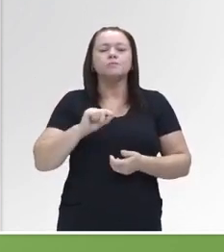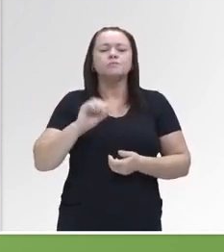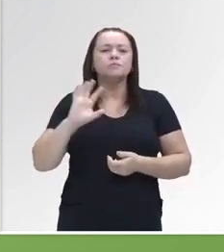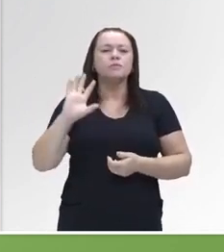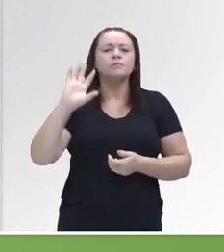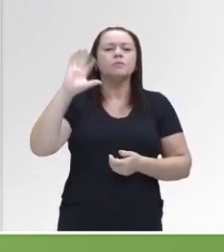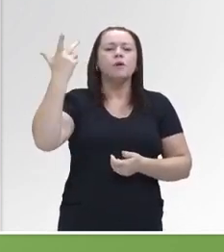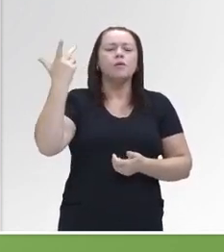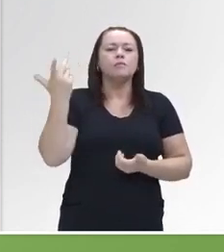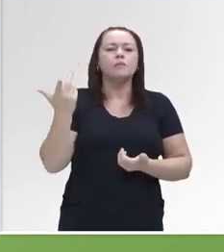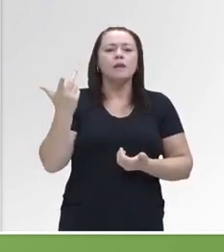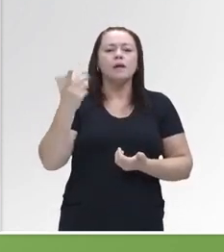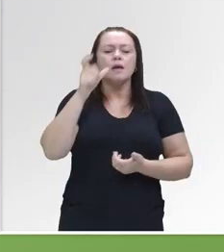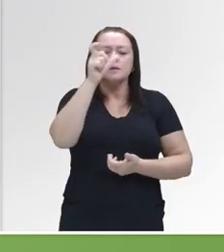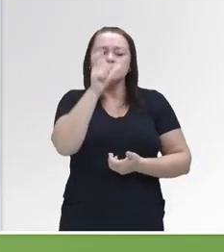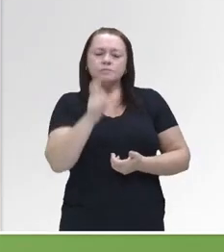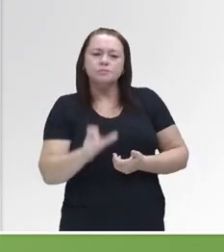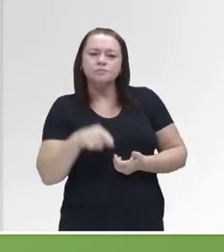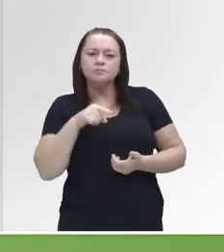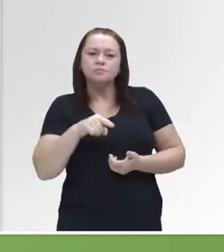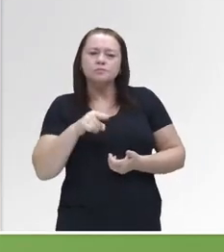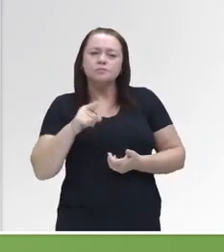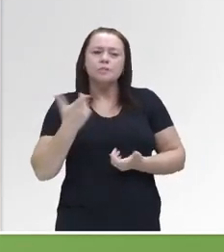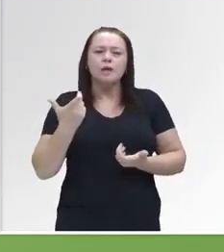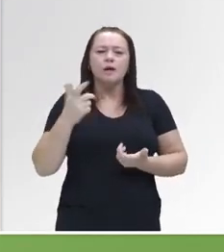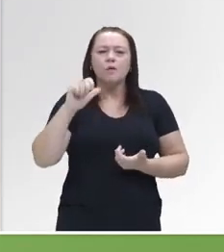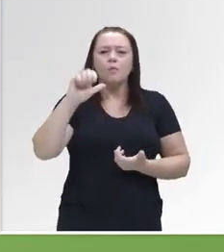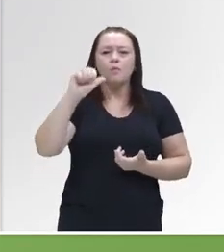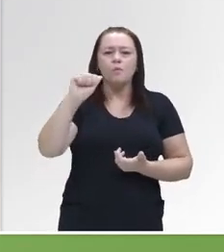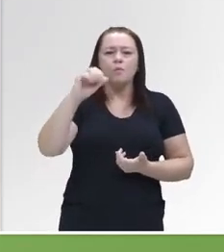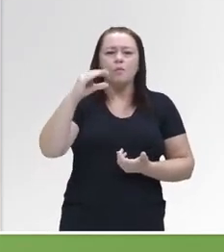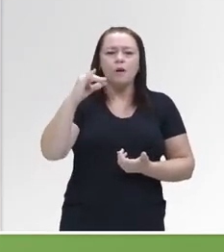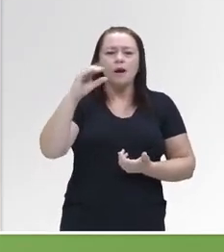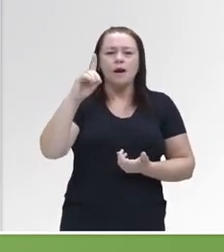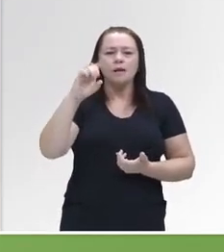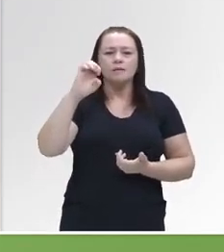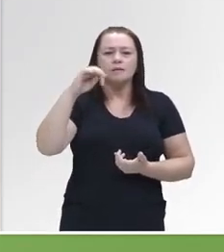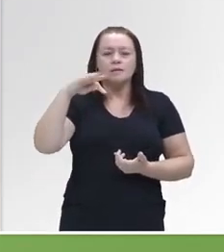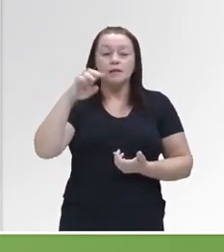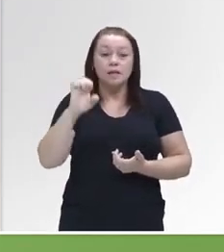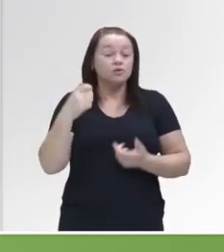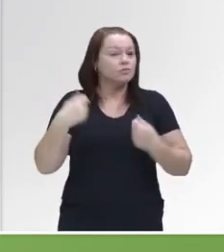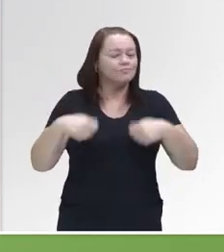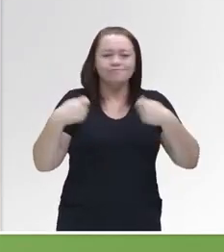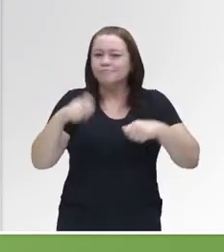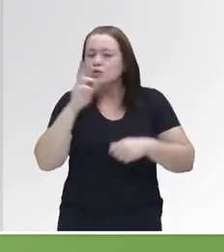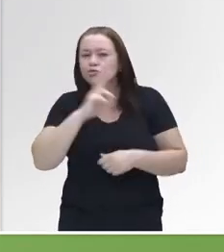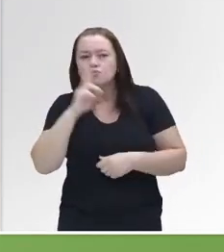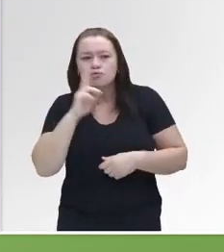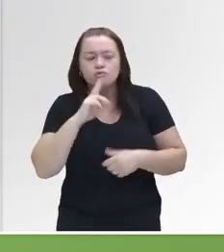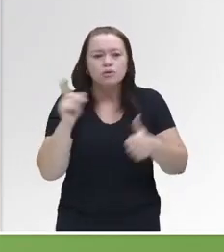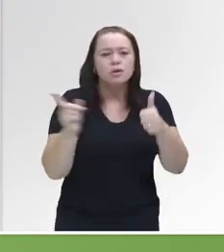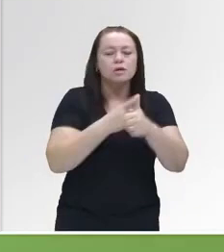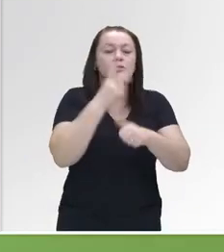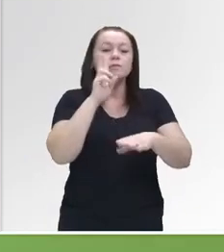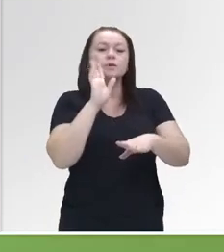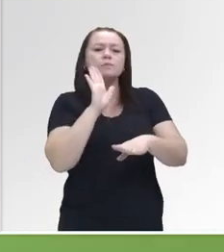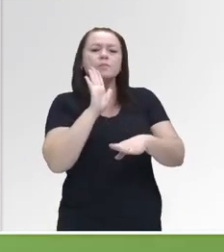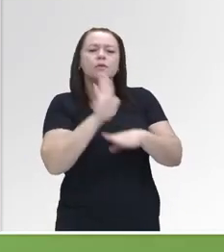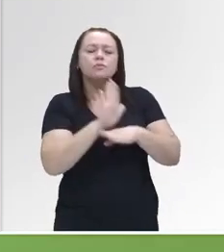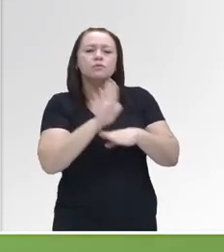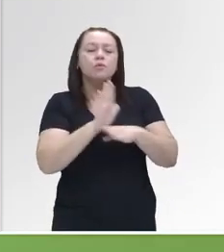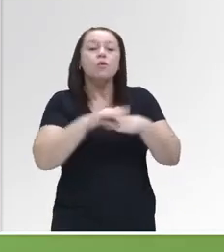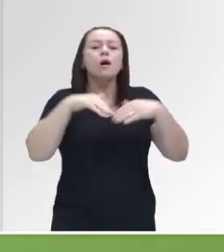de acidente, sendo necessário a prestação de primeiros socorros, qual número